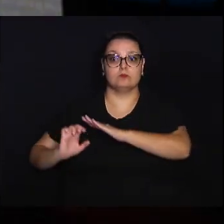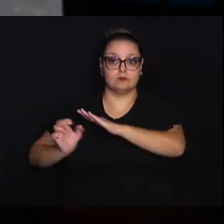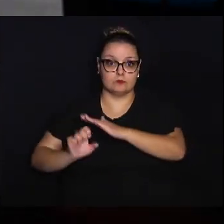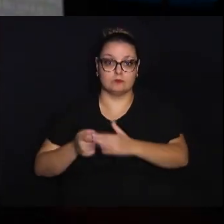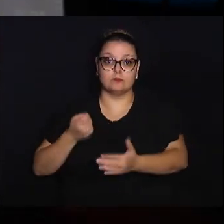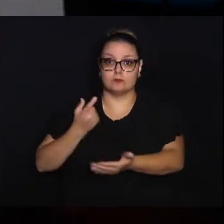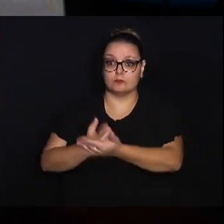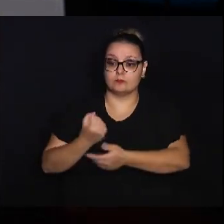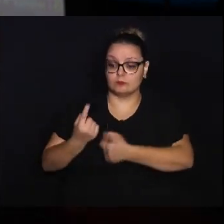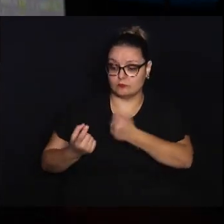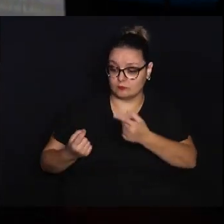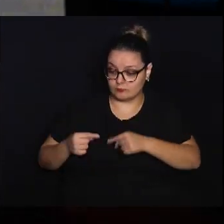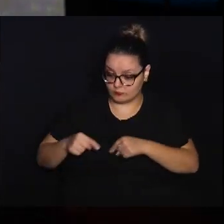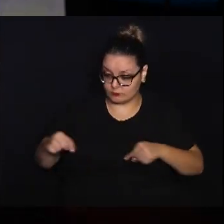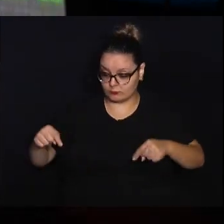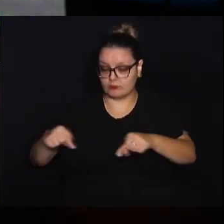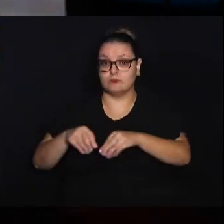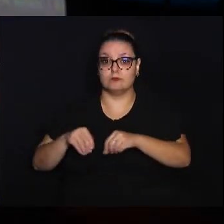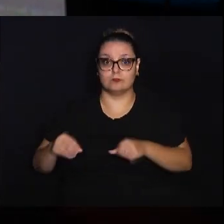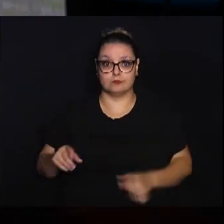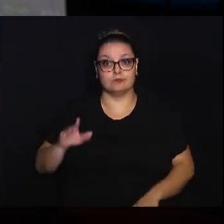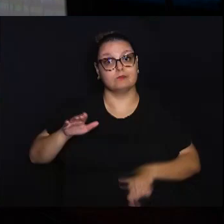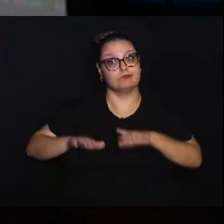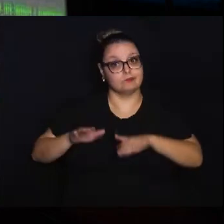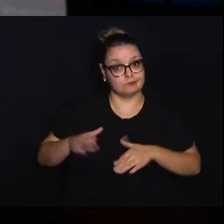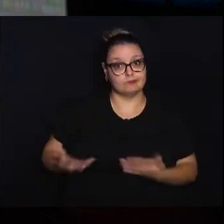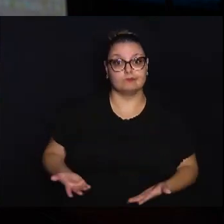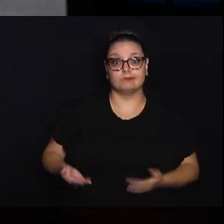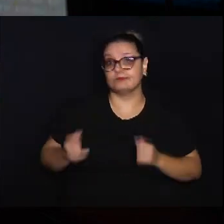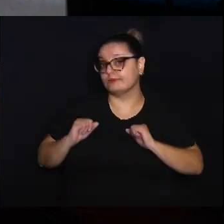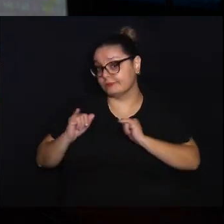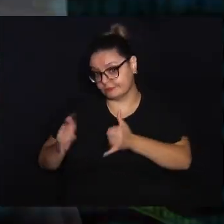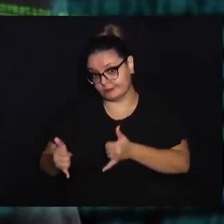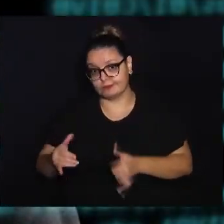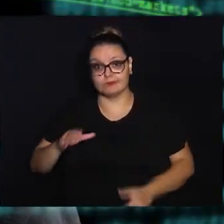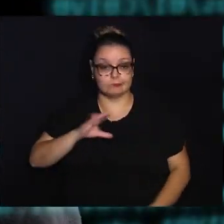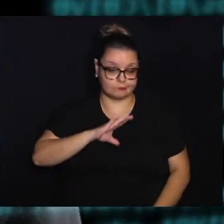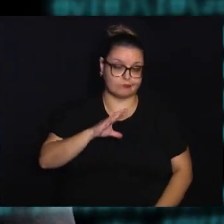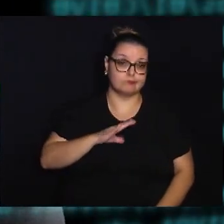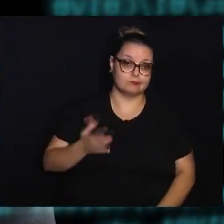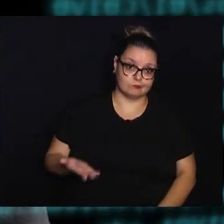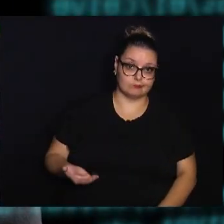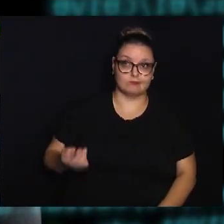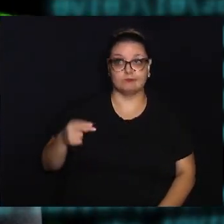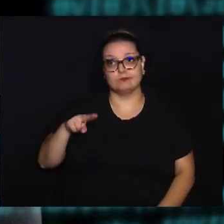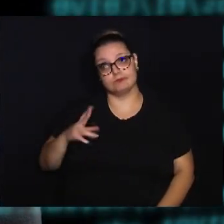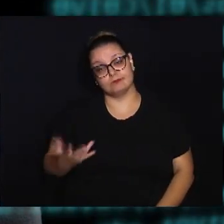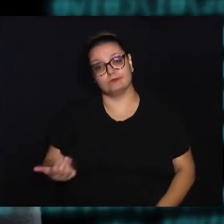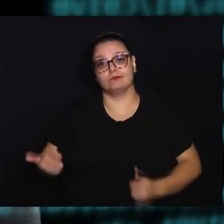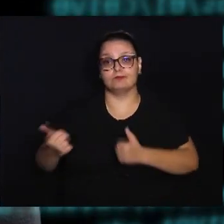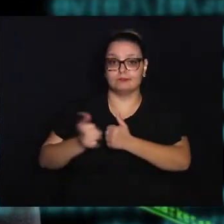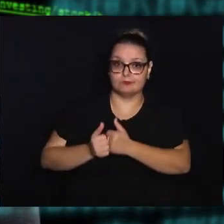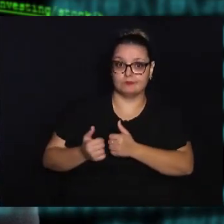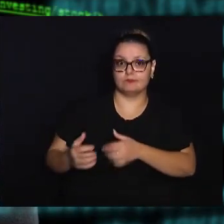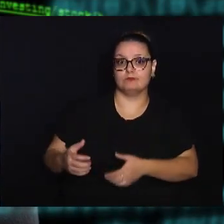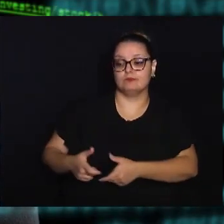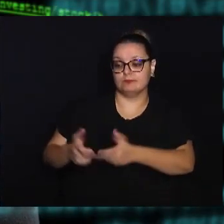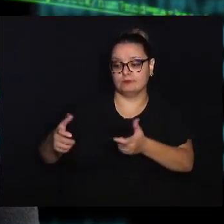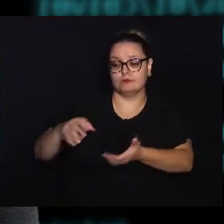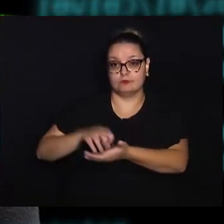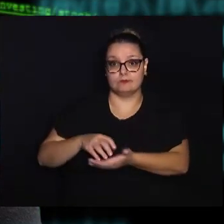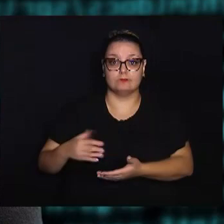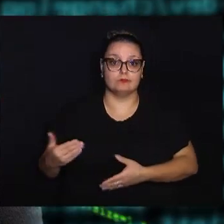as empresas elas compram alguns terrenos, muitas vezes são terrenos que estão praticamente abandonados nas cidades ou próximo de